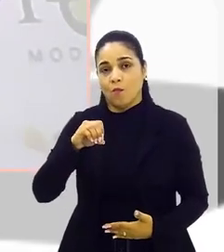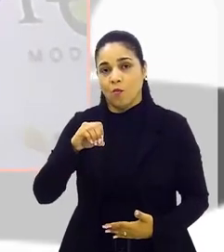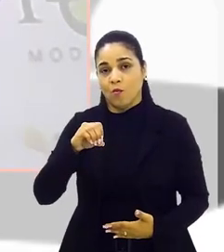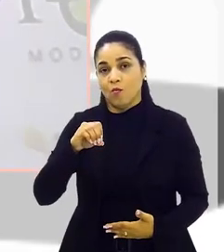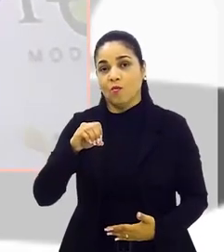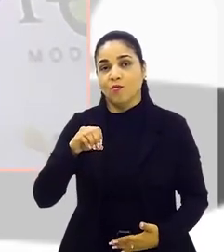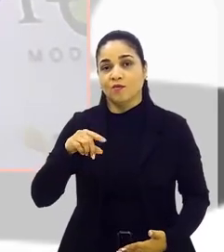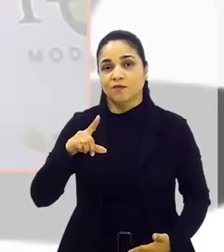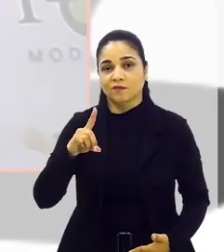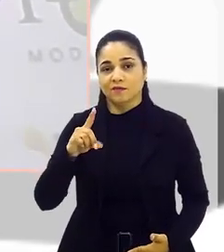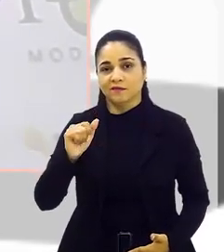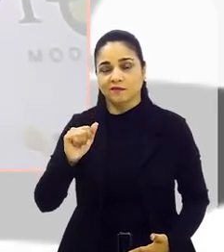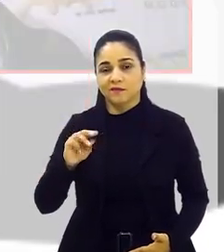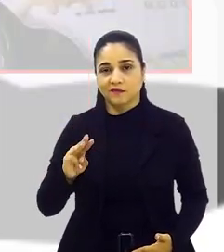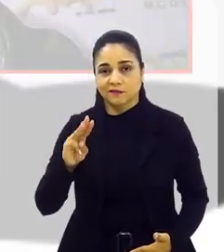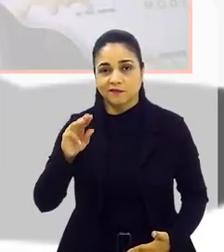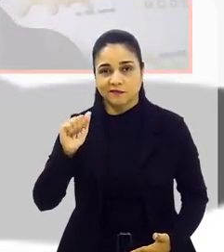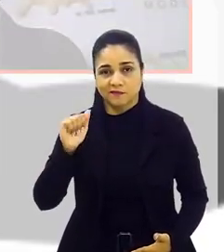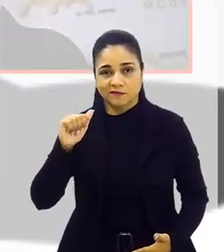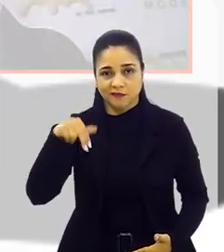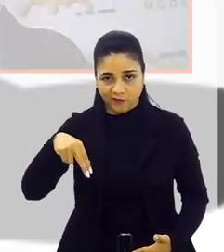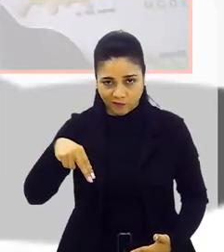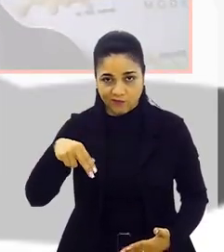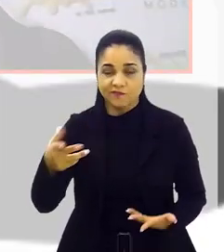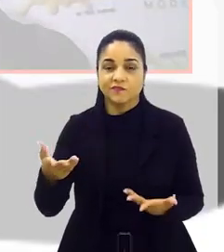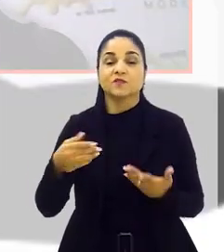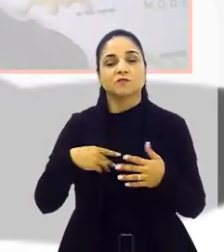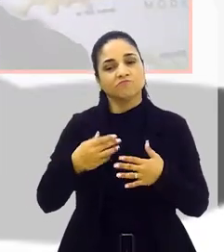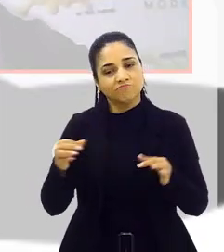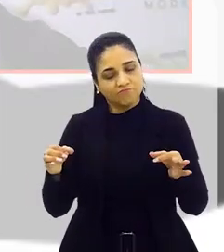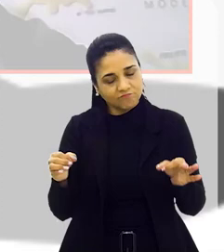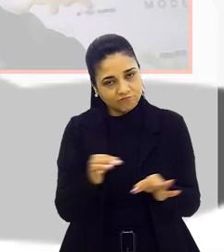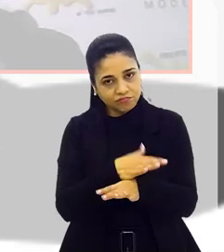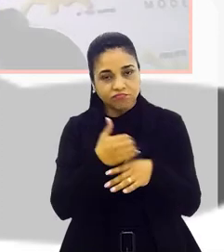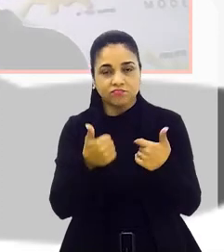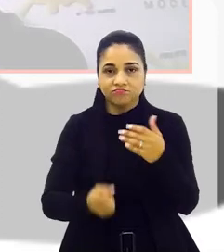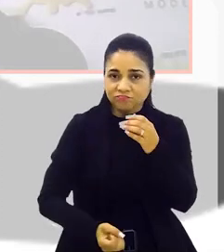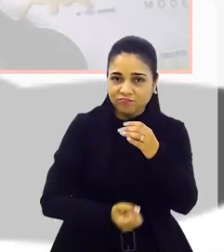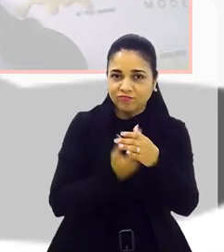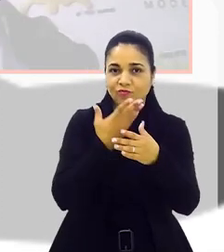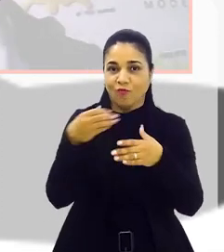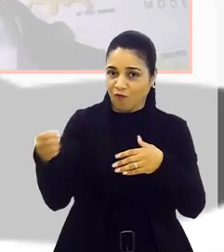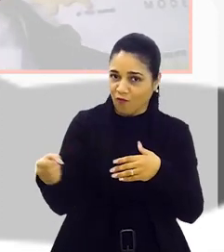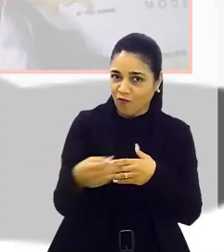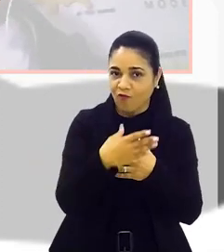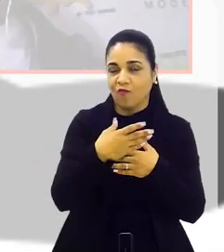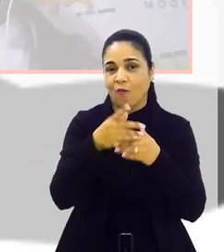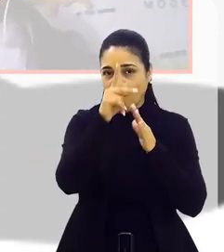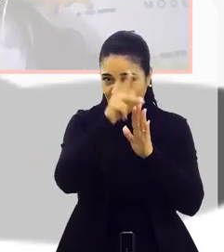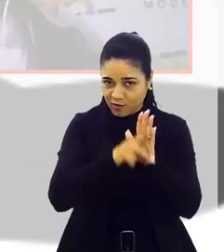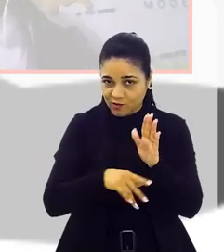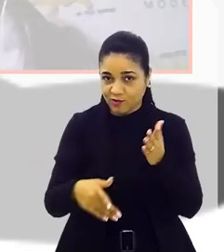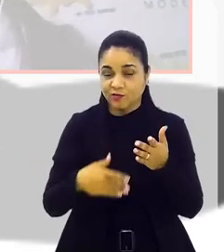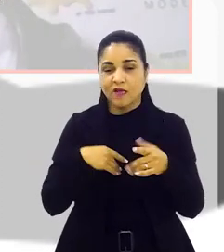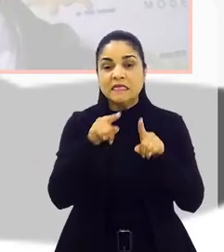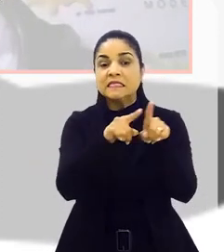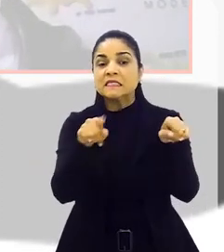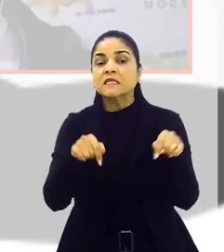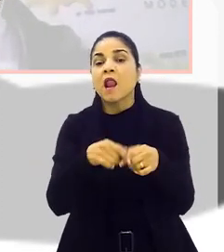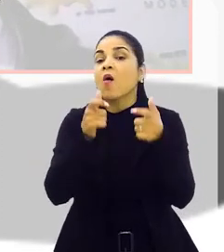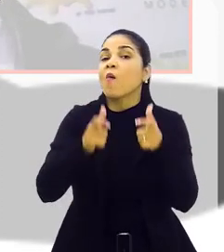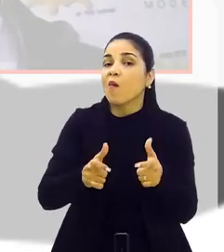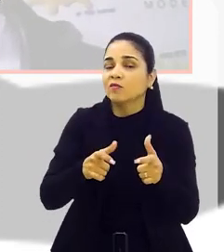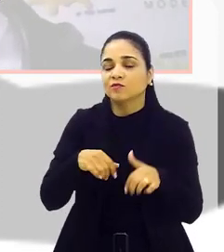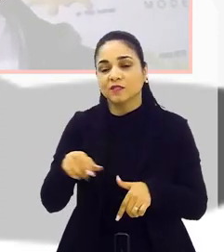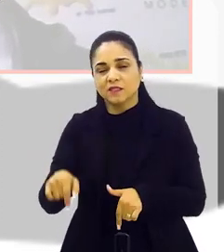que futuramente a gente monte um novo espetáculo com a galera. E agora, depois desse Aonde é tempo, a sala?